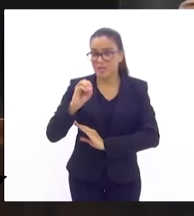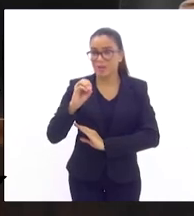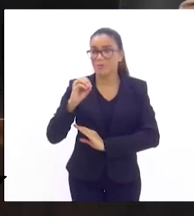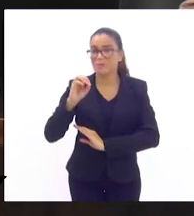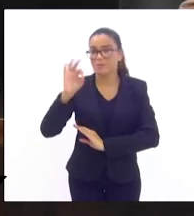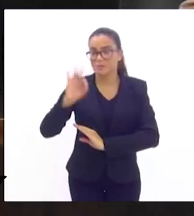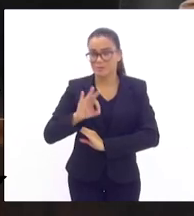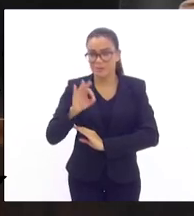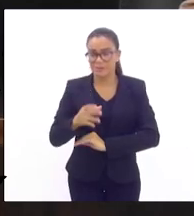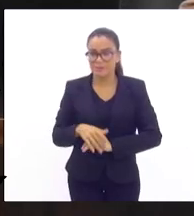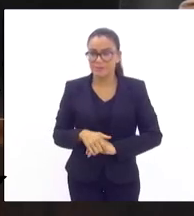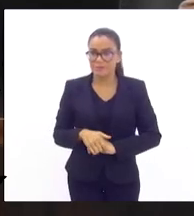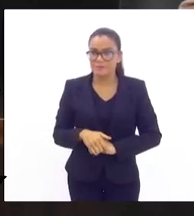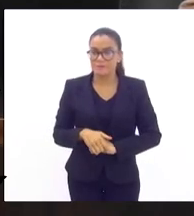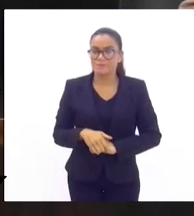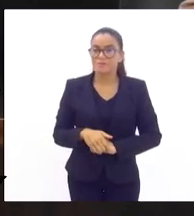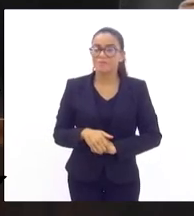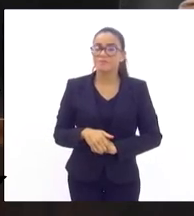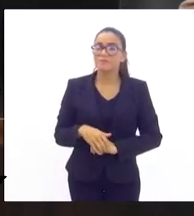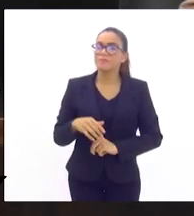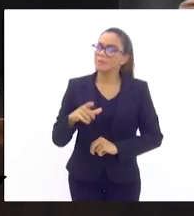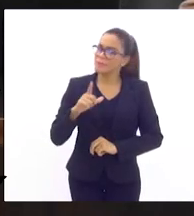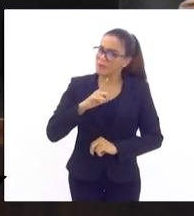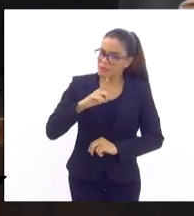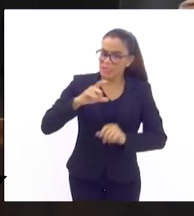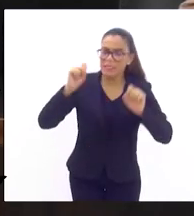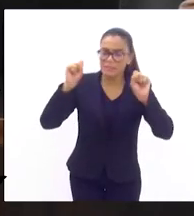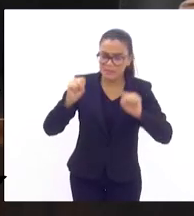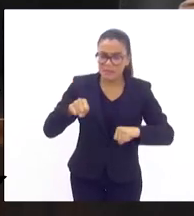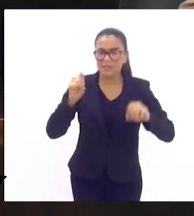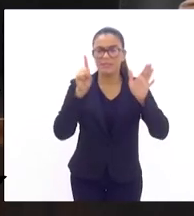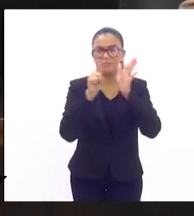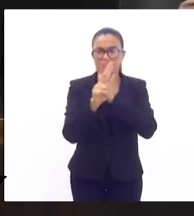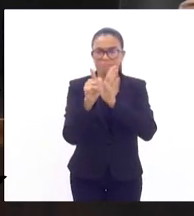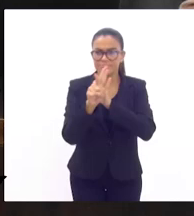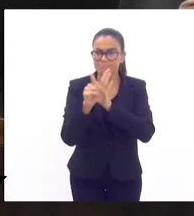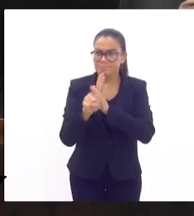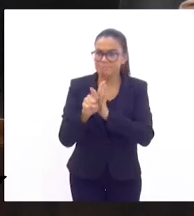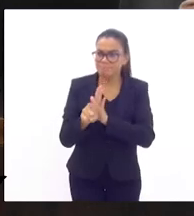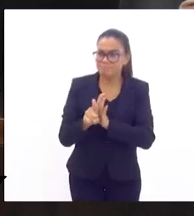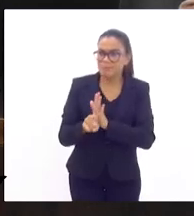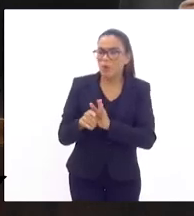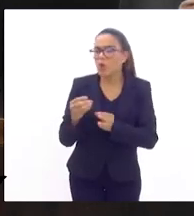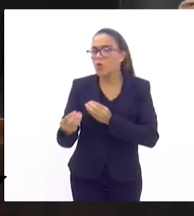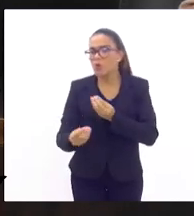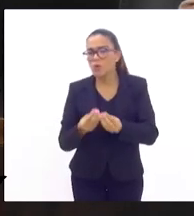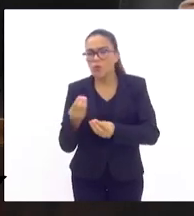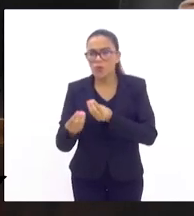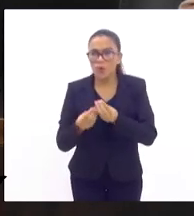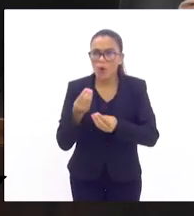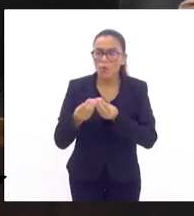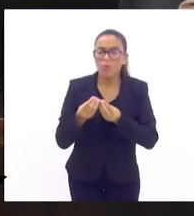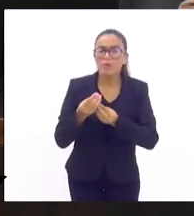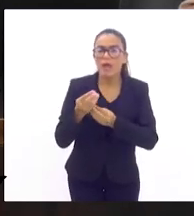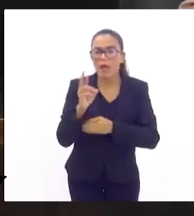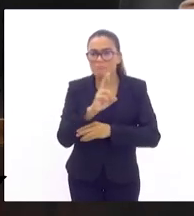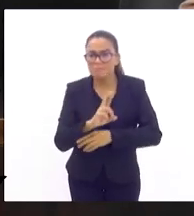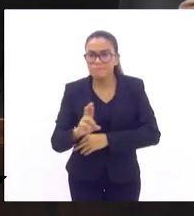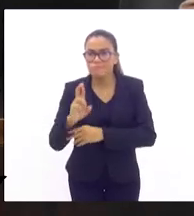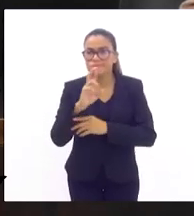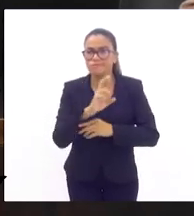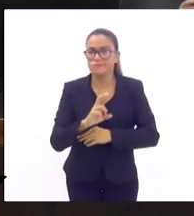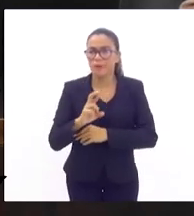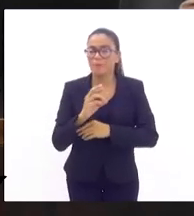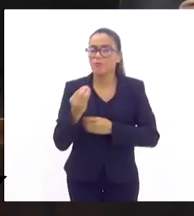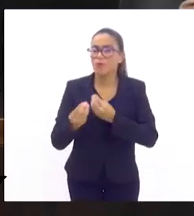0,2%. Então, nós temos sim que questionar como está a aferição dessa tarifa, como está